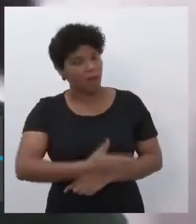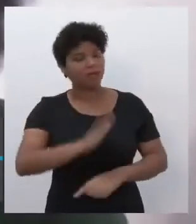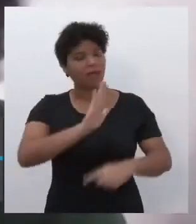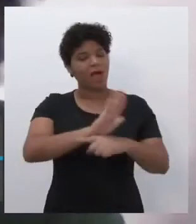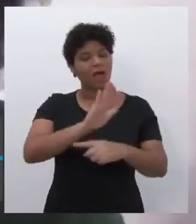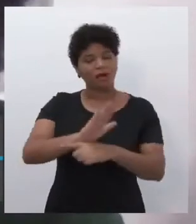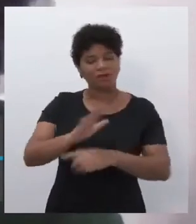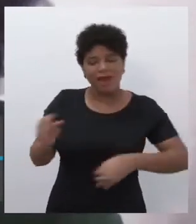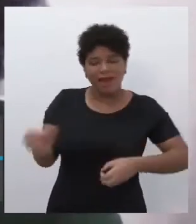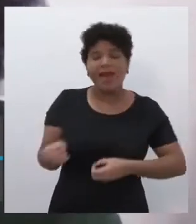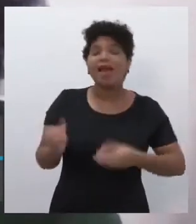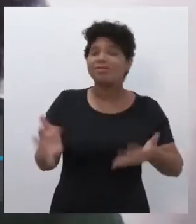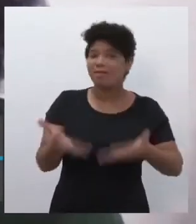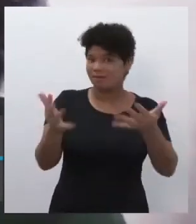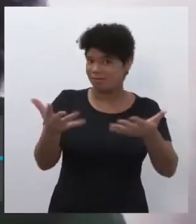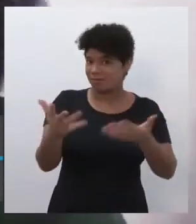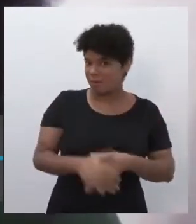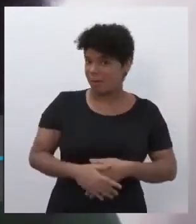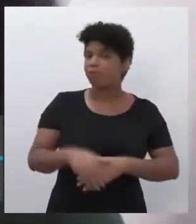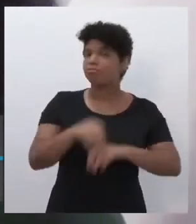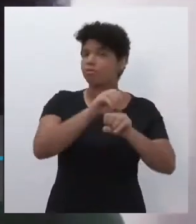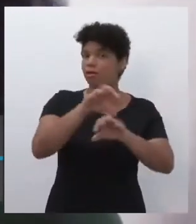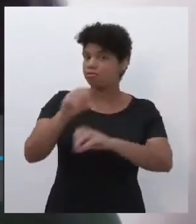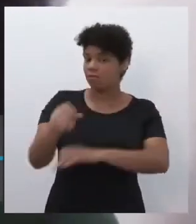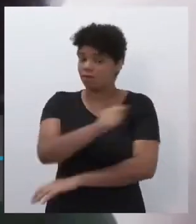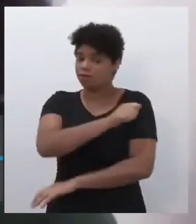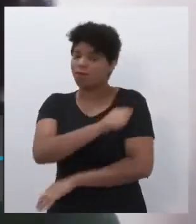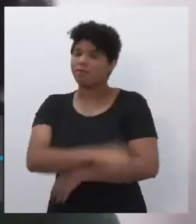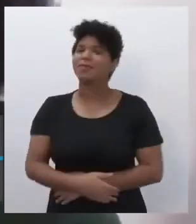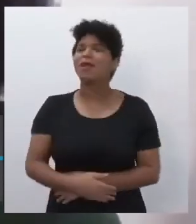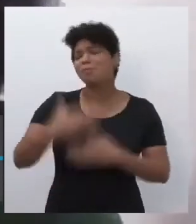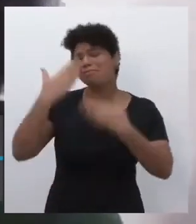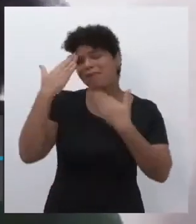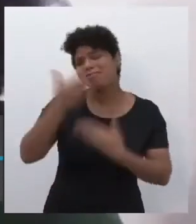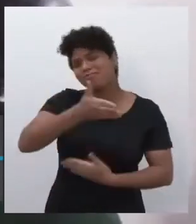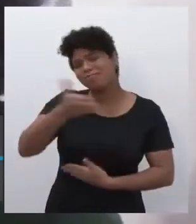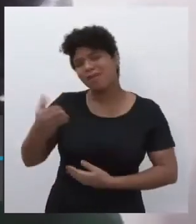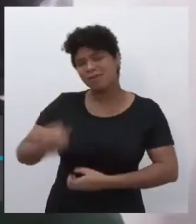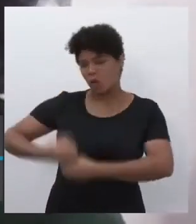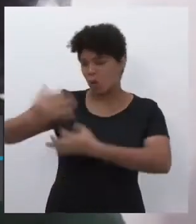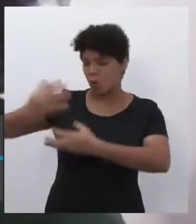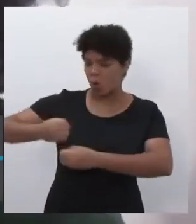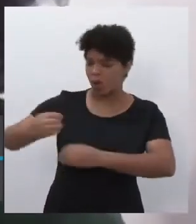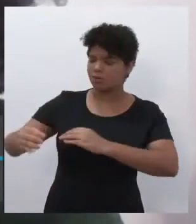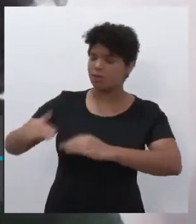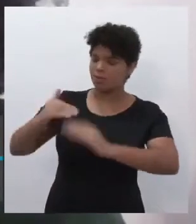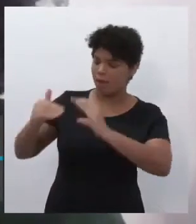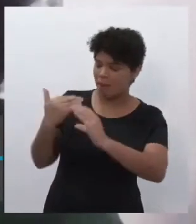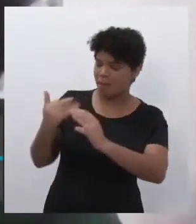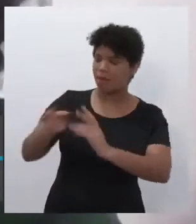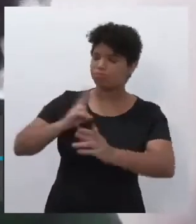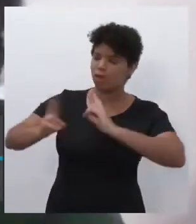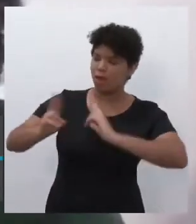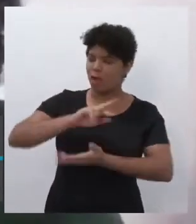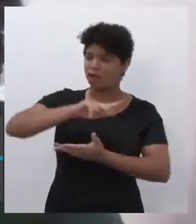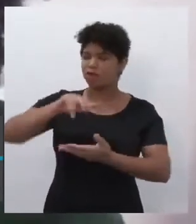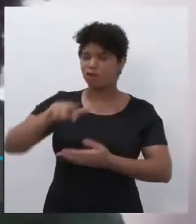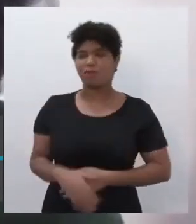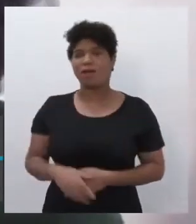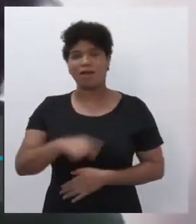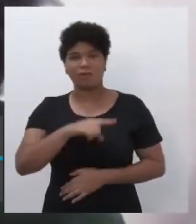ótimo instrumento de trabalho. A gente agradece sempre as contribuições de vocês, por quando vocês compartilham